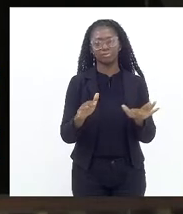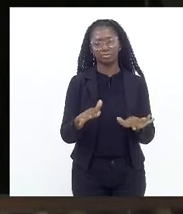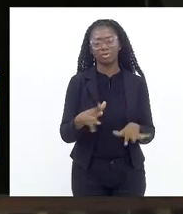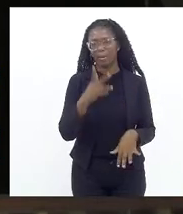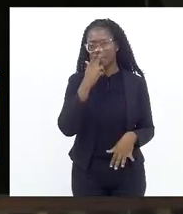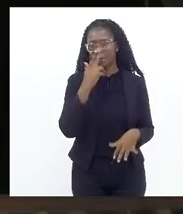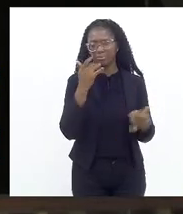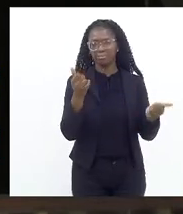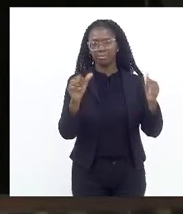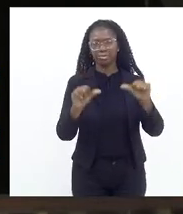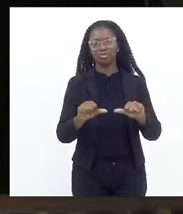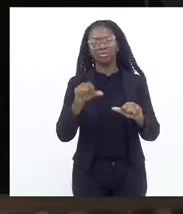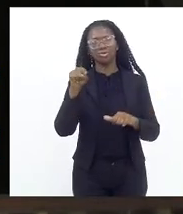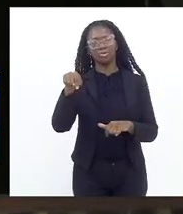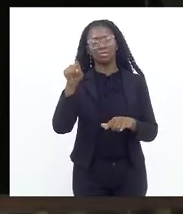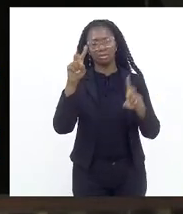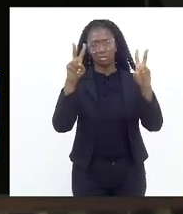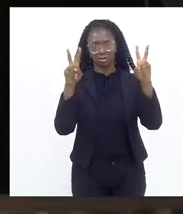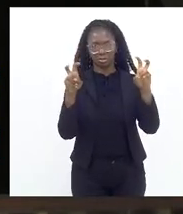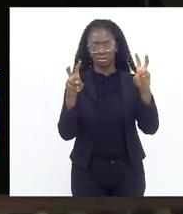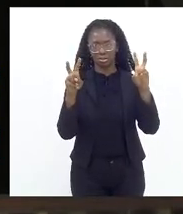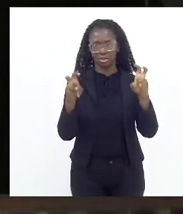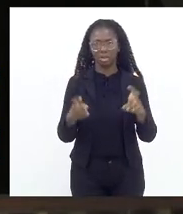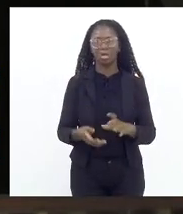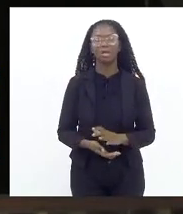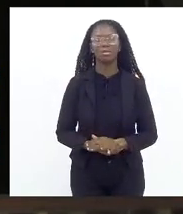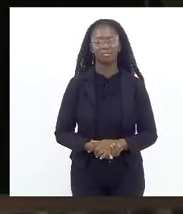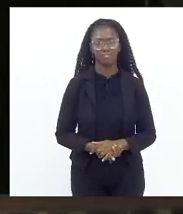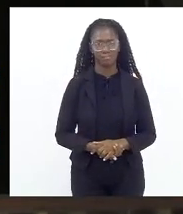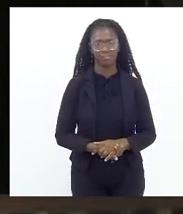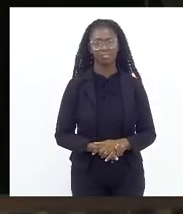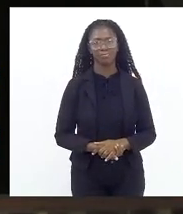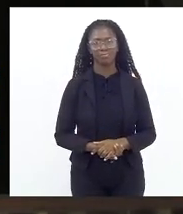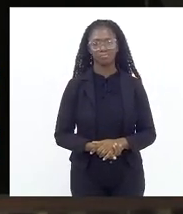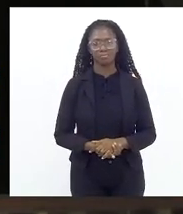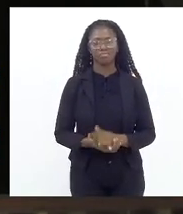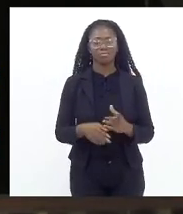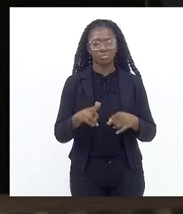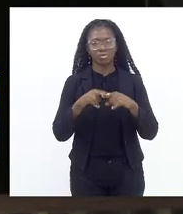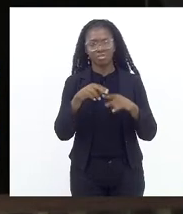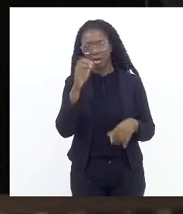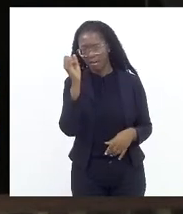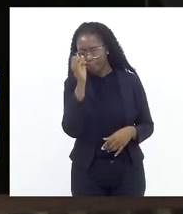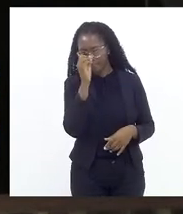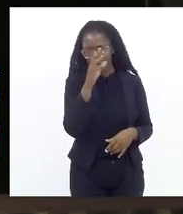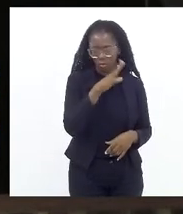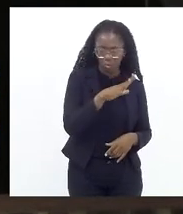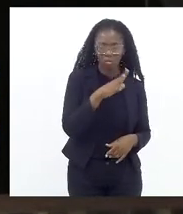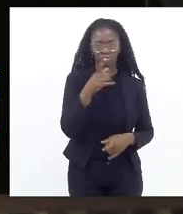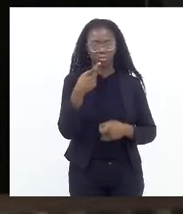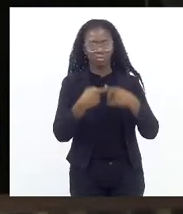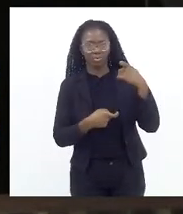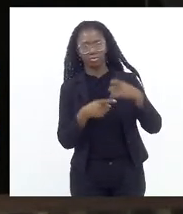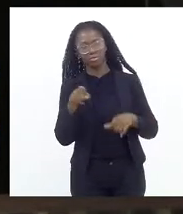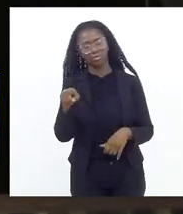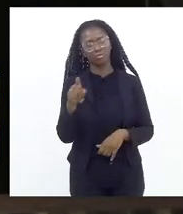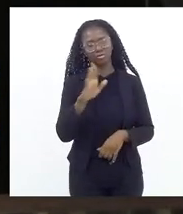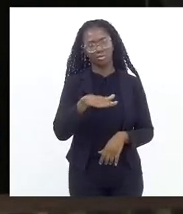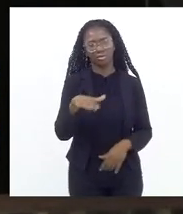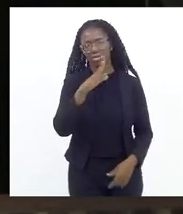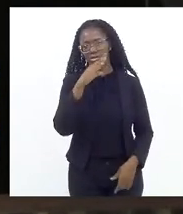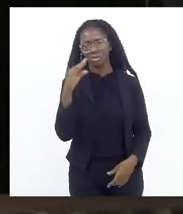agravar este tema com relação ao abuso e exploração sexual de crianças e adolescentes